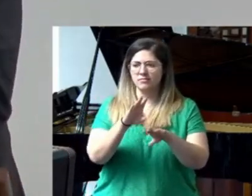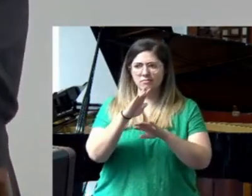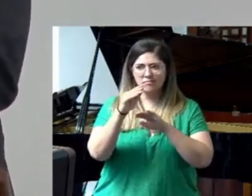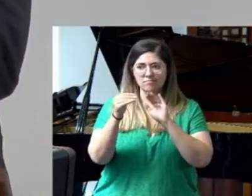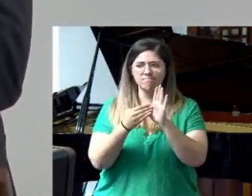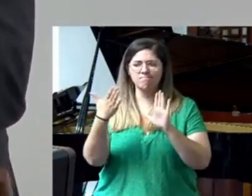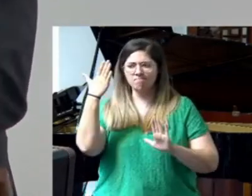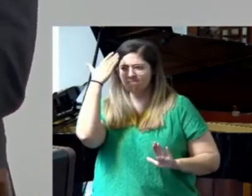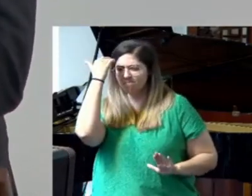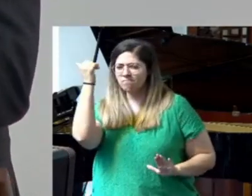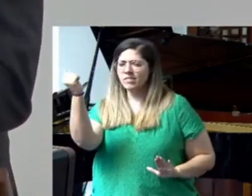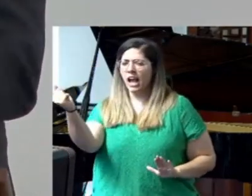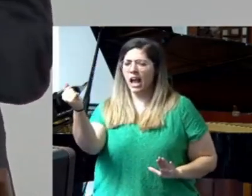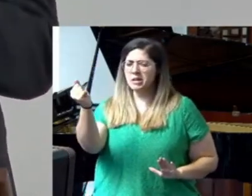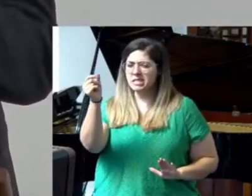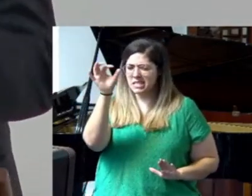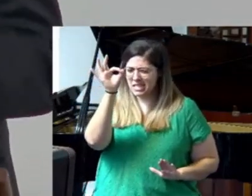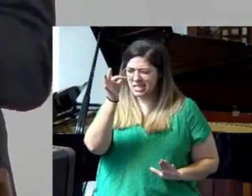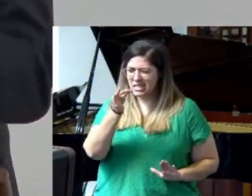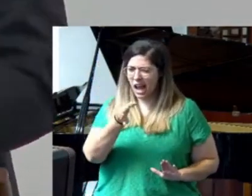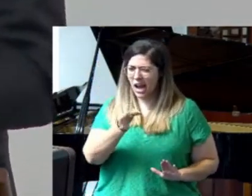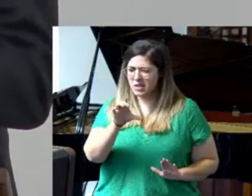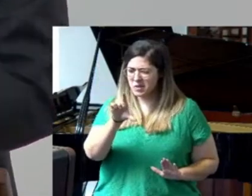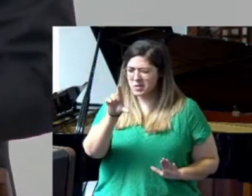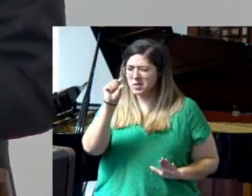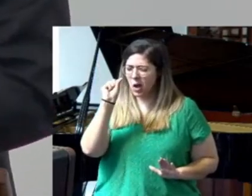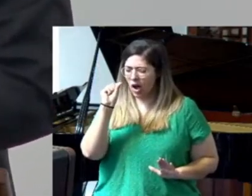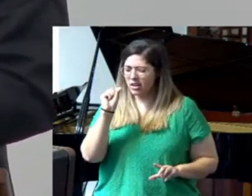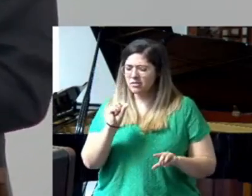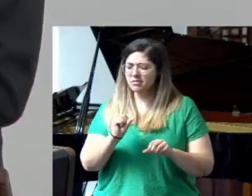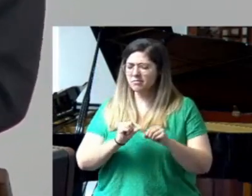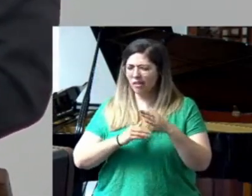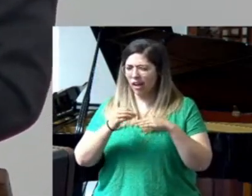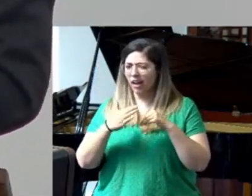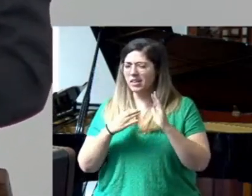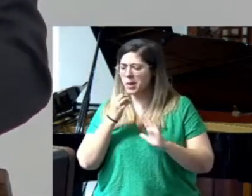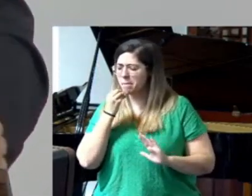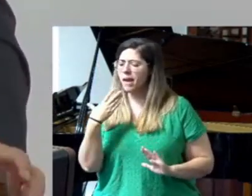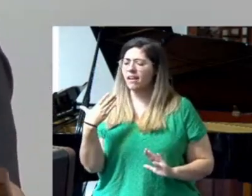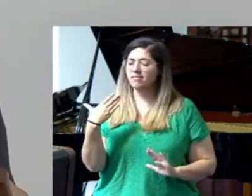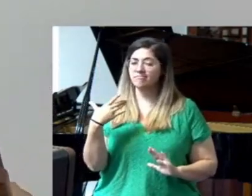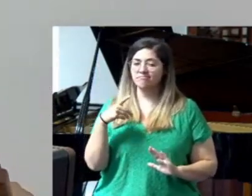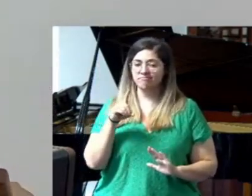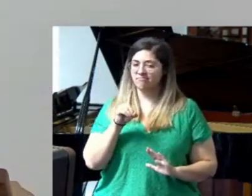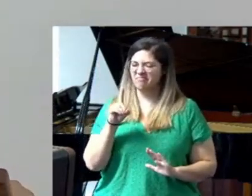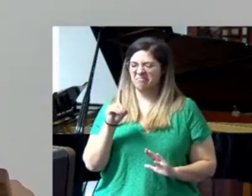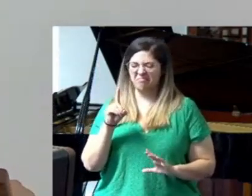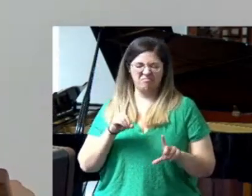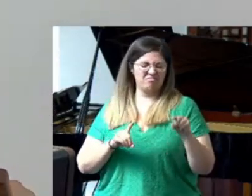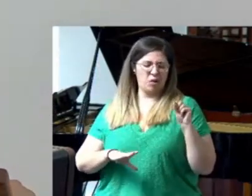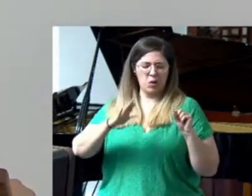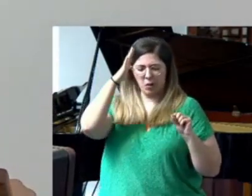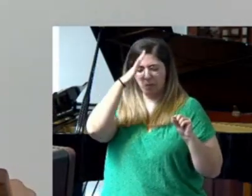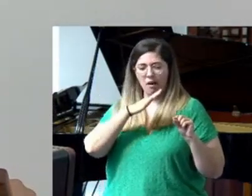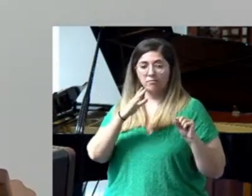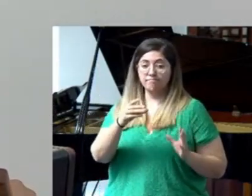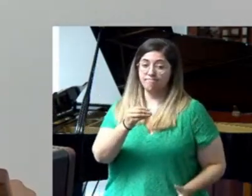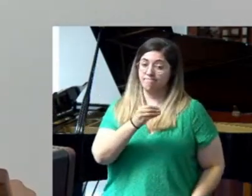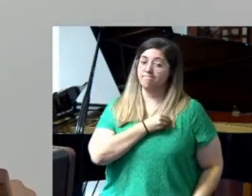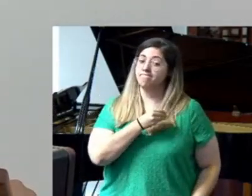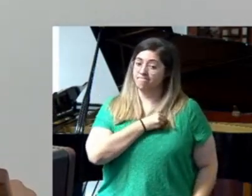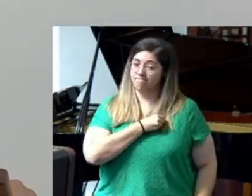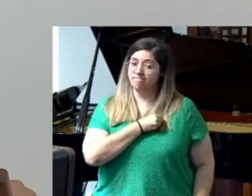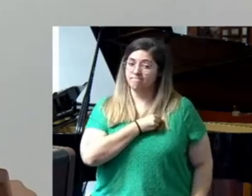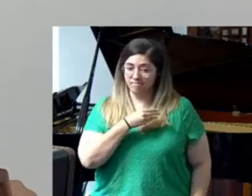aquele que sabe o que deve fazer, ou que sabe que deve fazer o bem e não o faz, peca. Porque não basta só